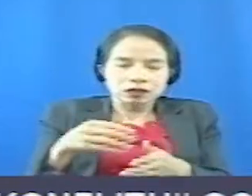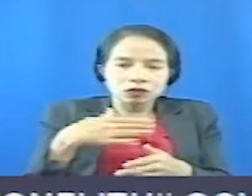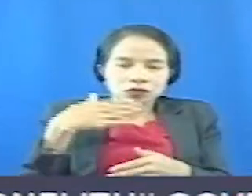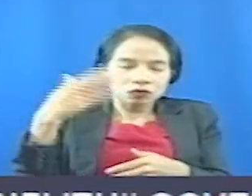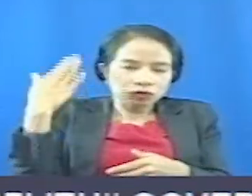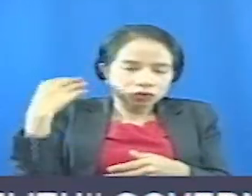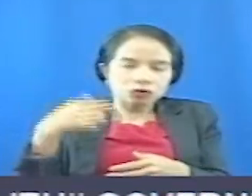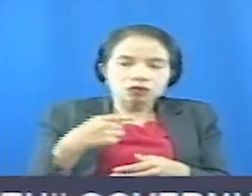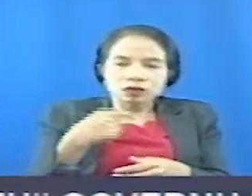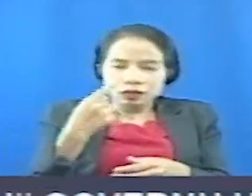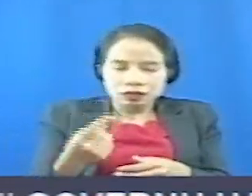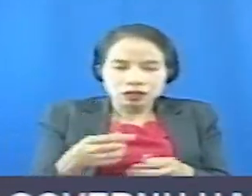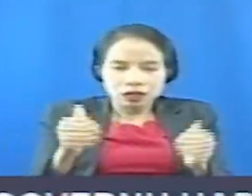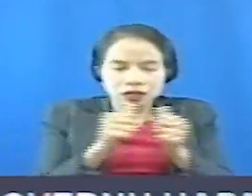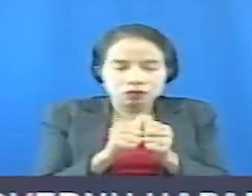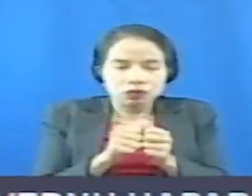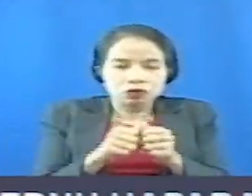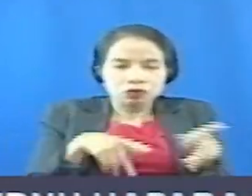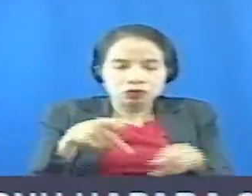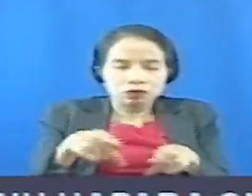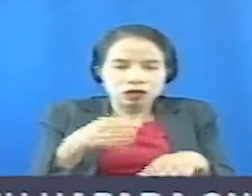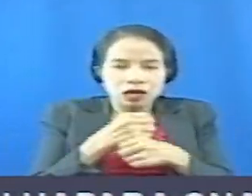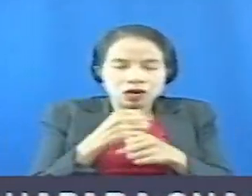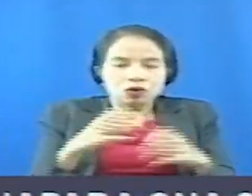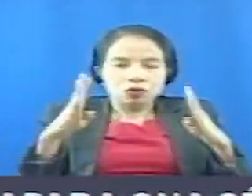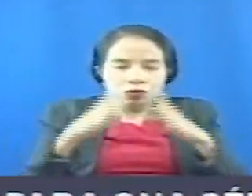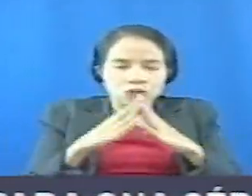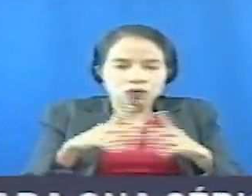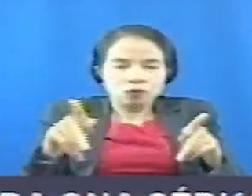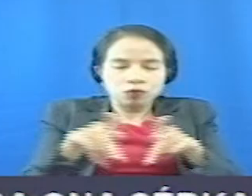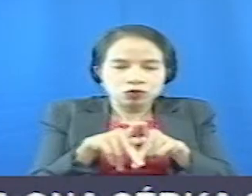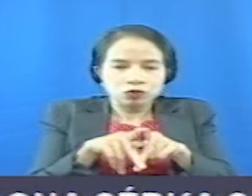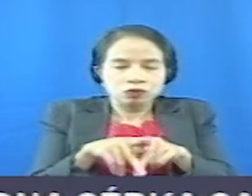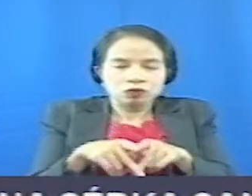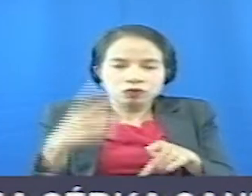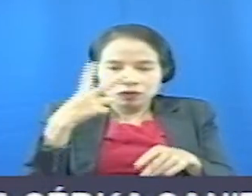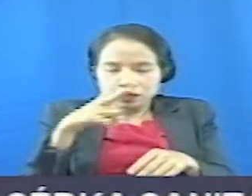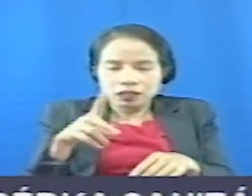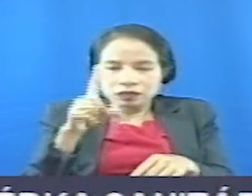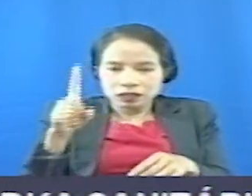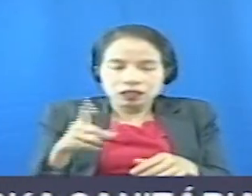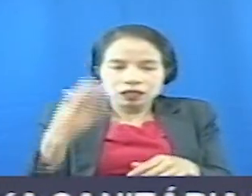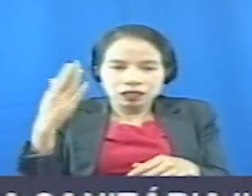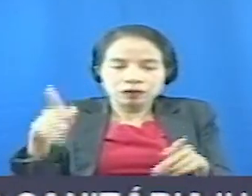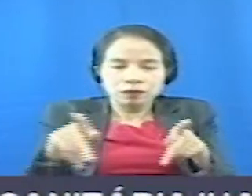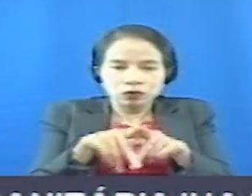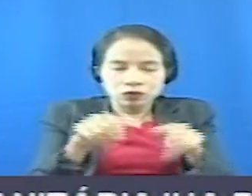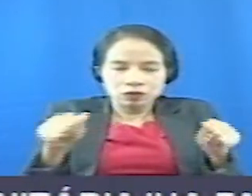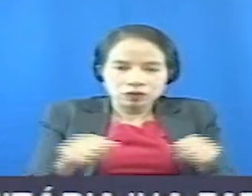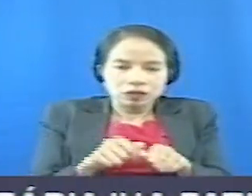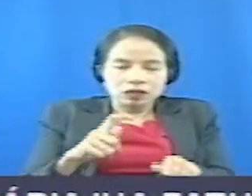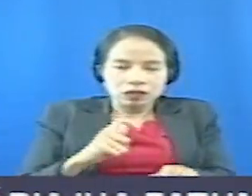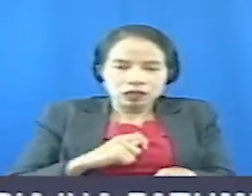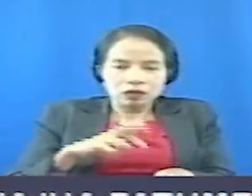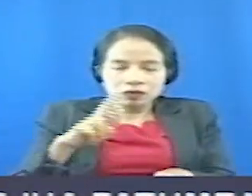de FTL hamuto com comunidade. Halo uma no hari posto vigilância ida e área o 6 subcomissão posto administrativo Tinamar. Tuir comandante UPF